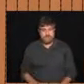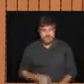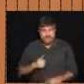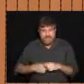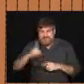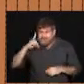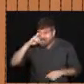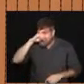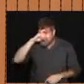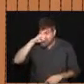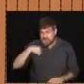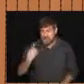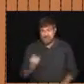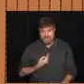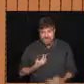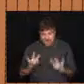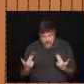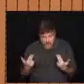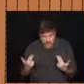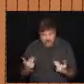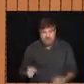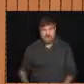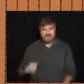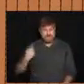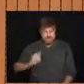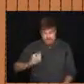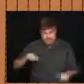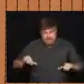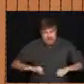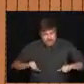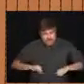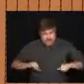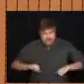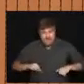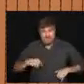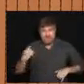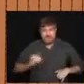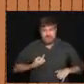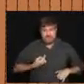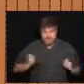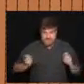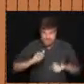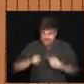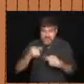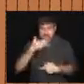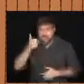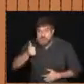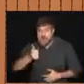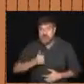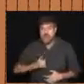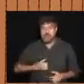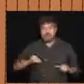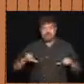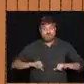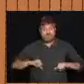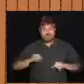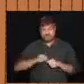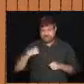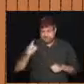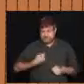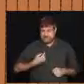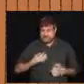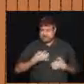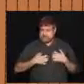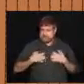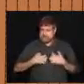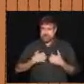a dificuldade nunca nos deixa igual. A crise, ou ela nos melhora, ou ela nos piora. Então, eu acredito que